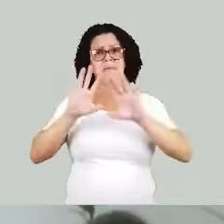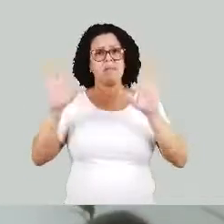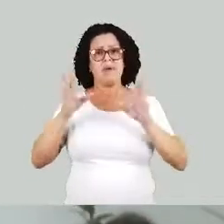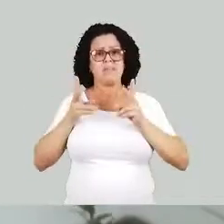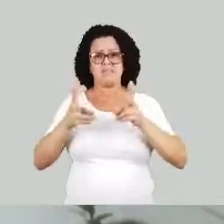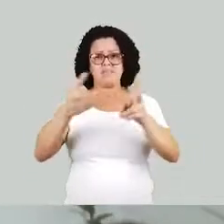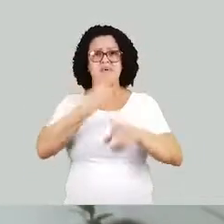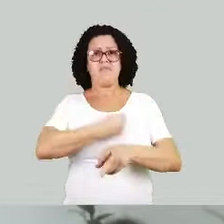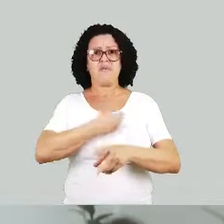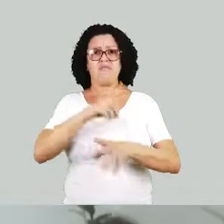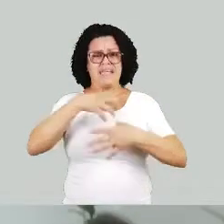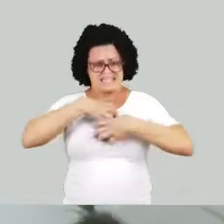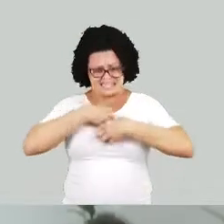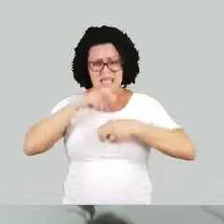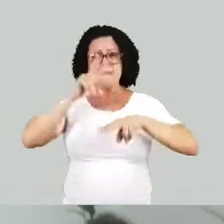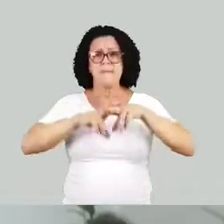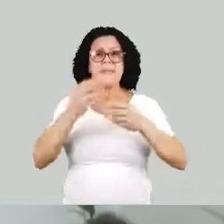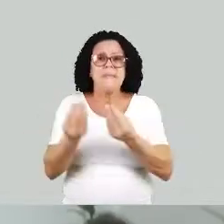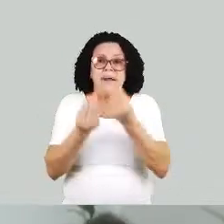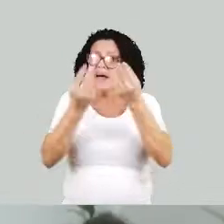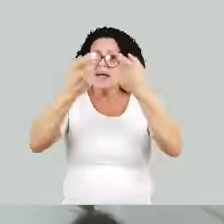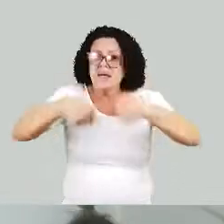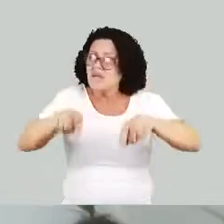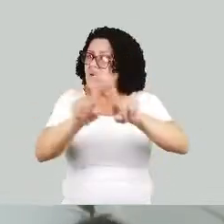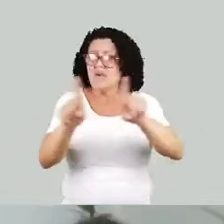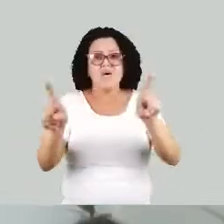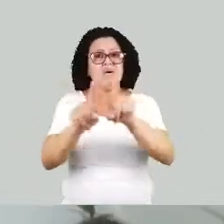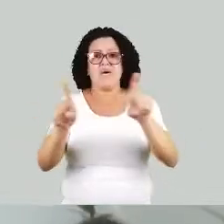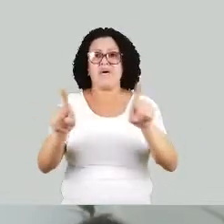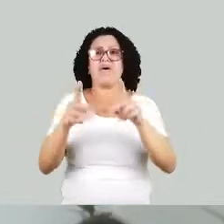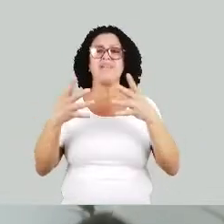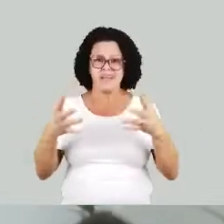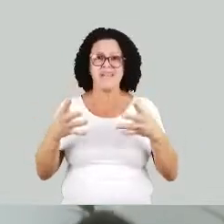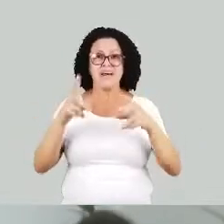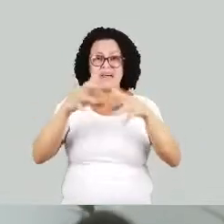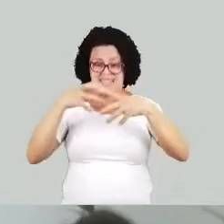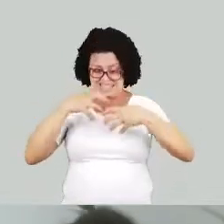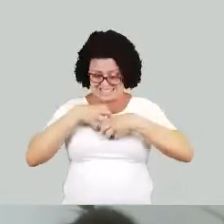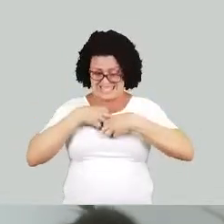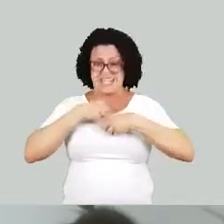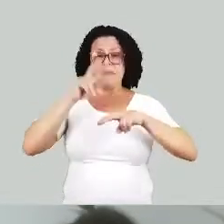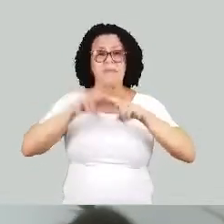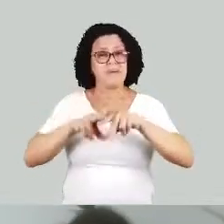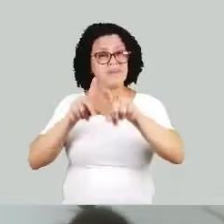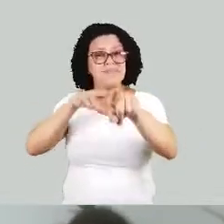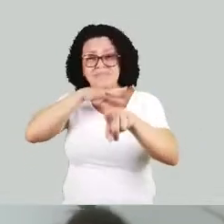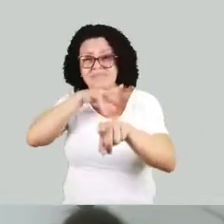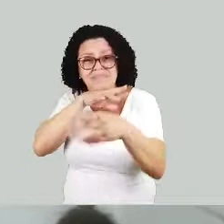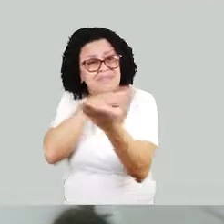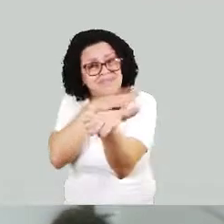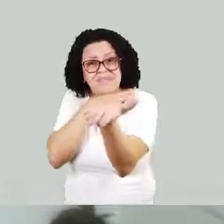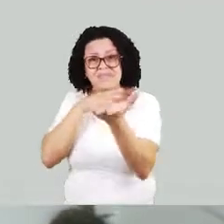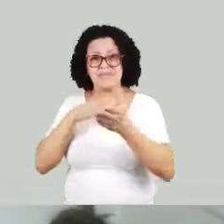nossa vida sem mágoa e sem ressentimento, que é isso que nos consome, né?